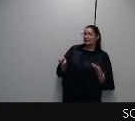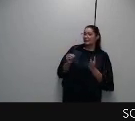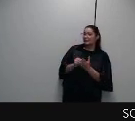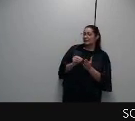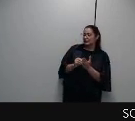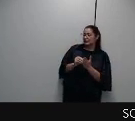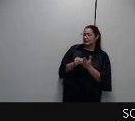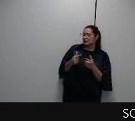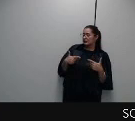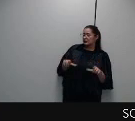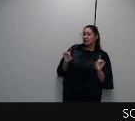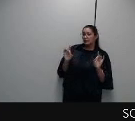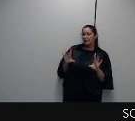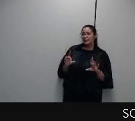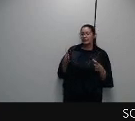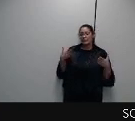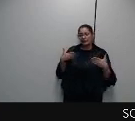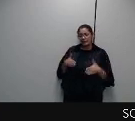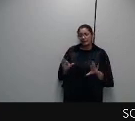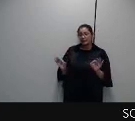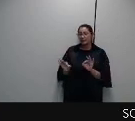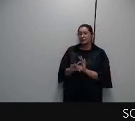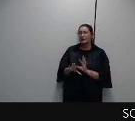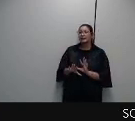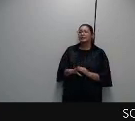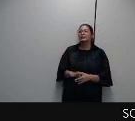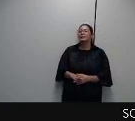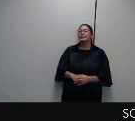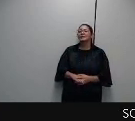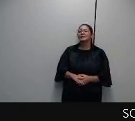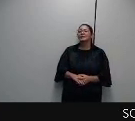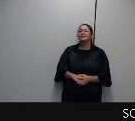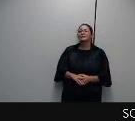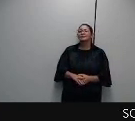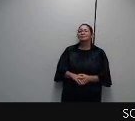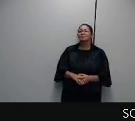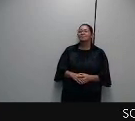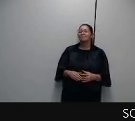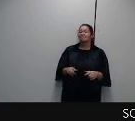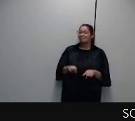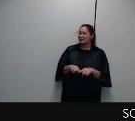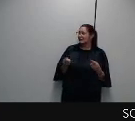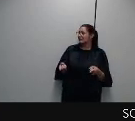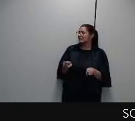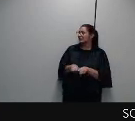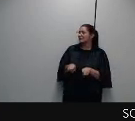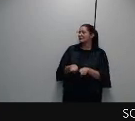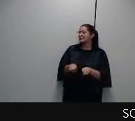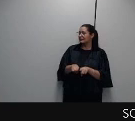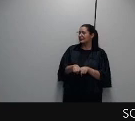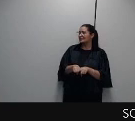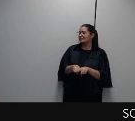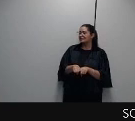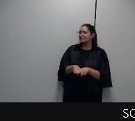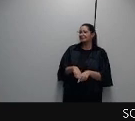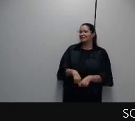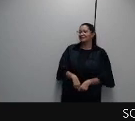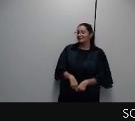suspender o andamento dos fiscal é mas também para declará-lo Steam